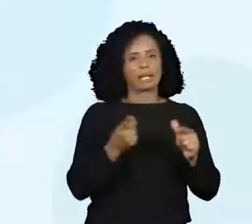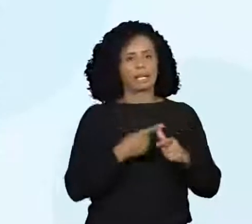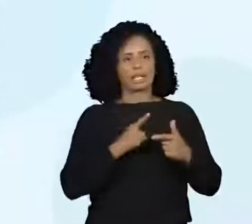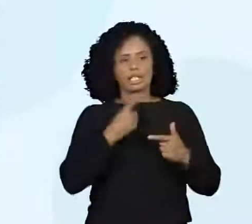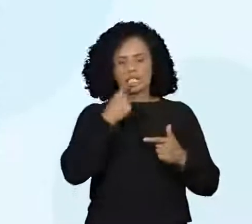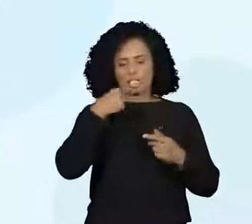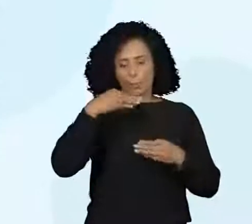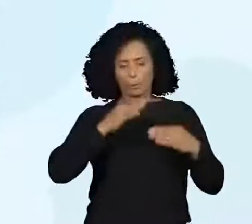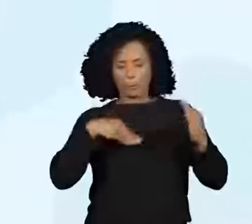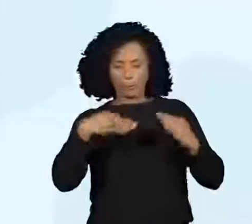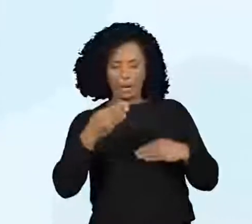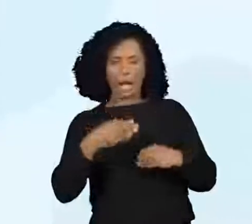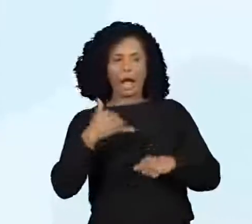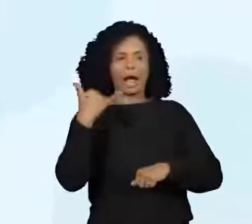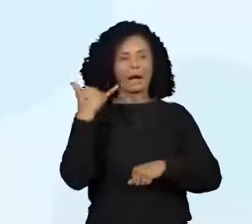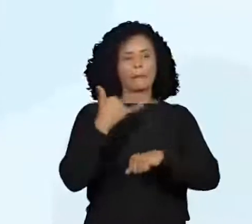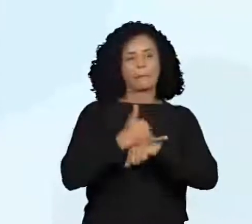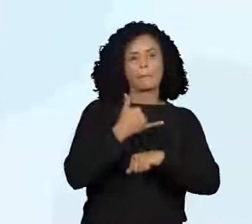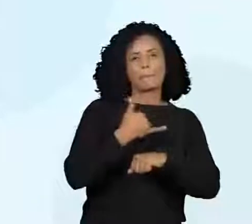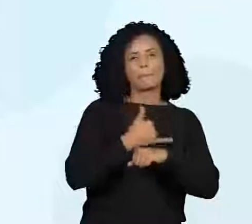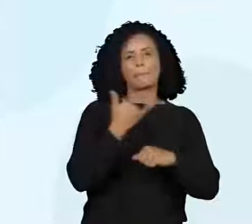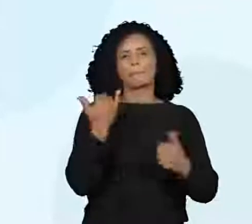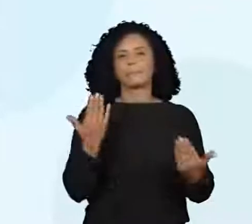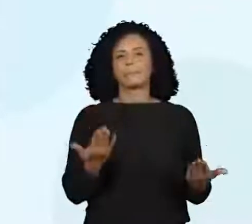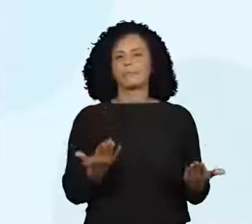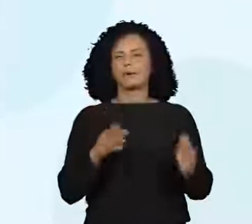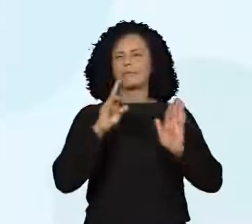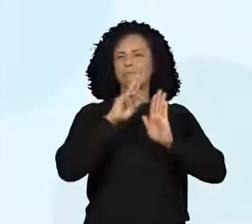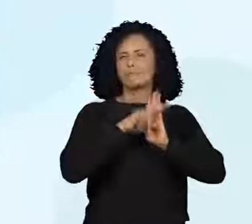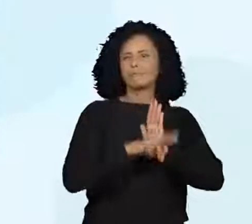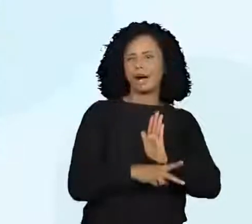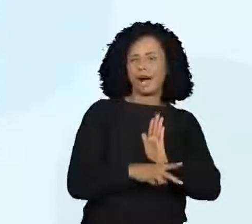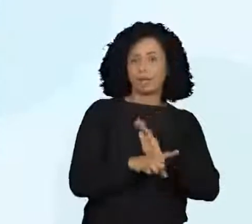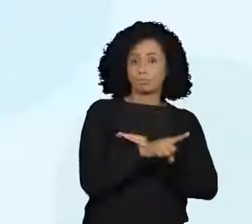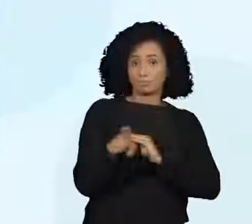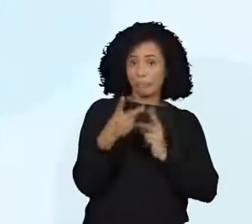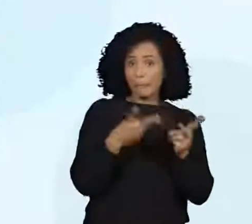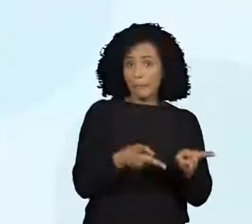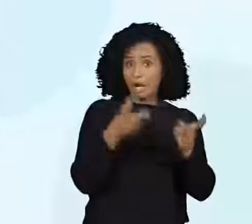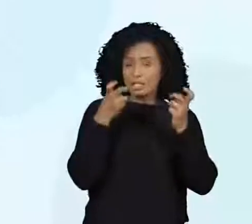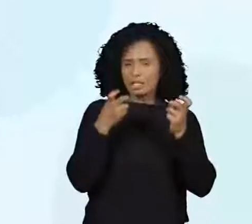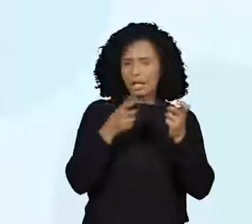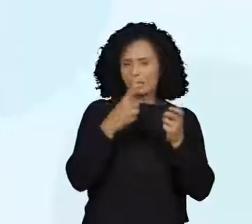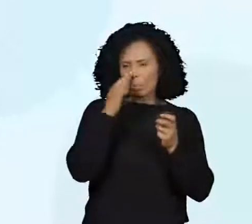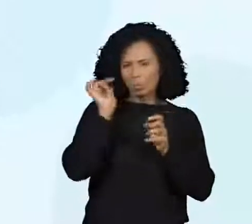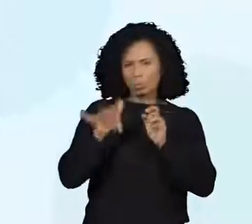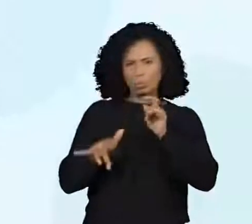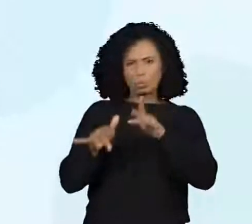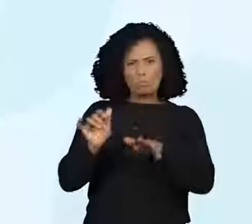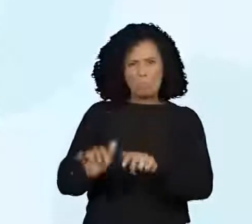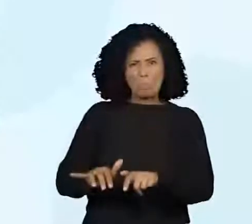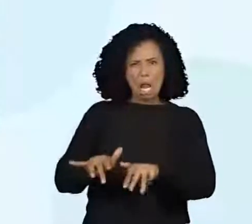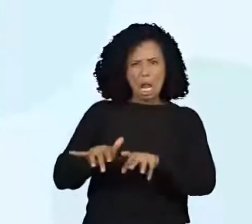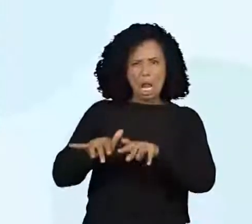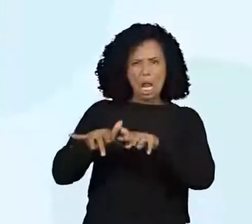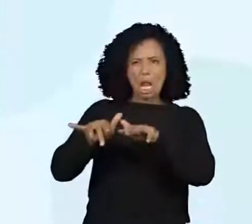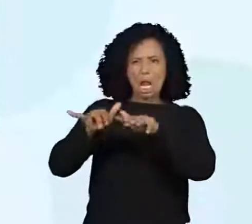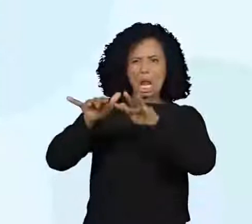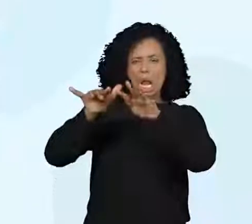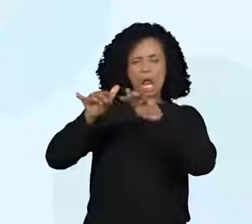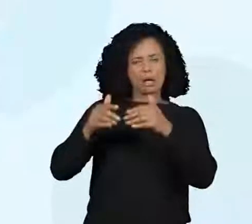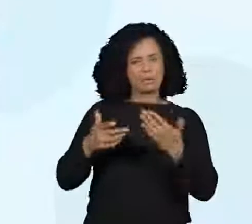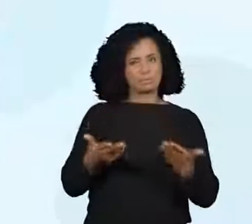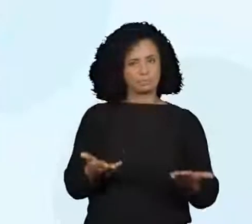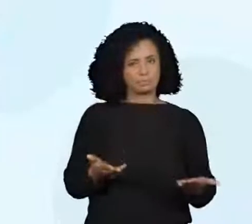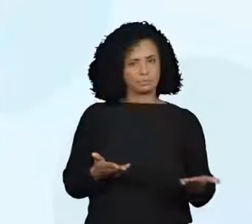plásticos e metais. Então, a gente começa a perceber aqui que tem a presença dos lixos orgânicos e dos